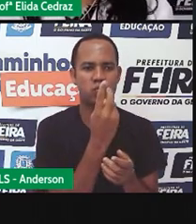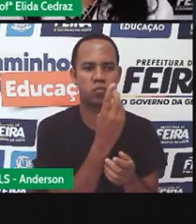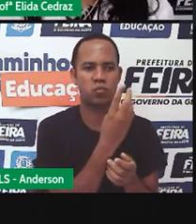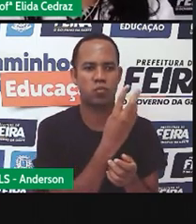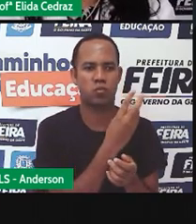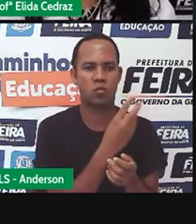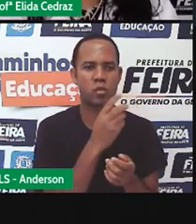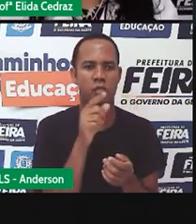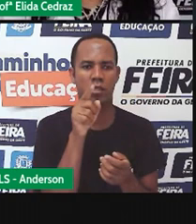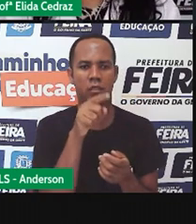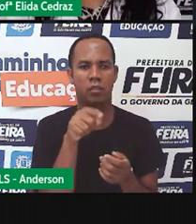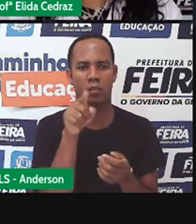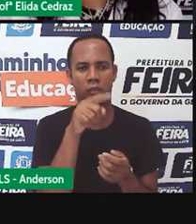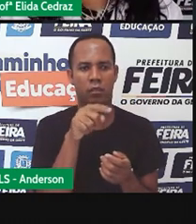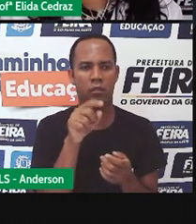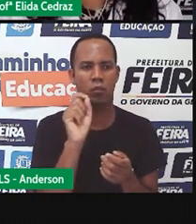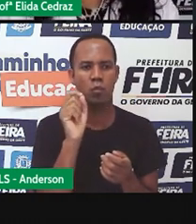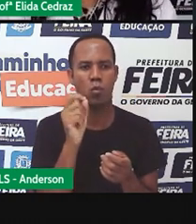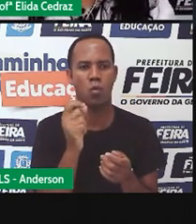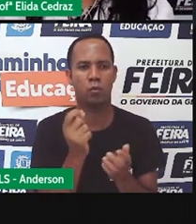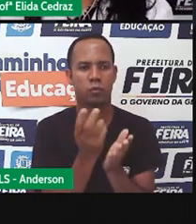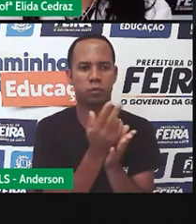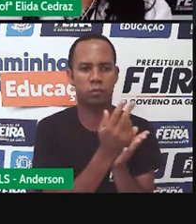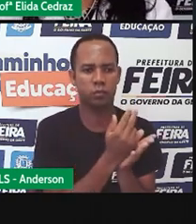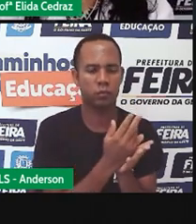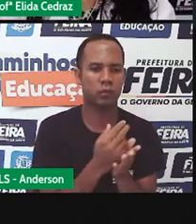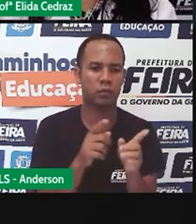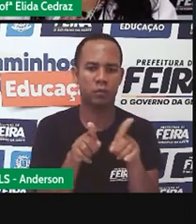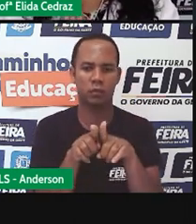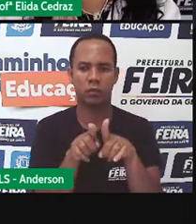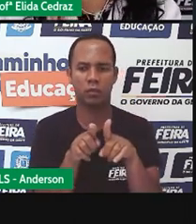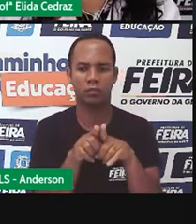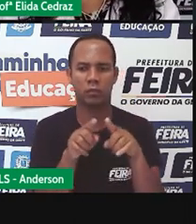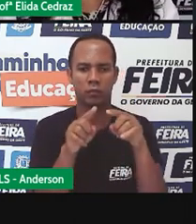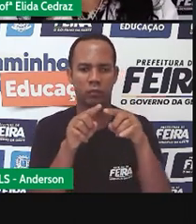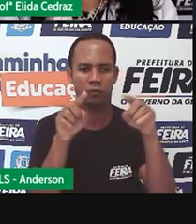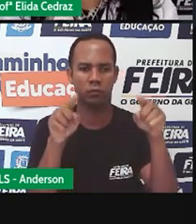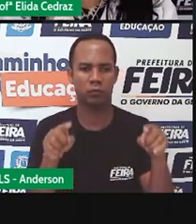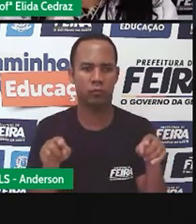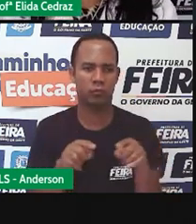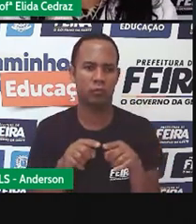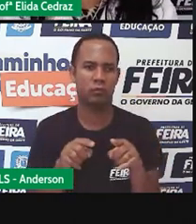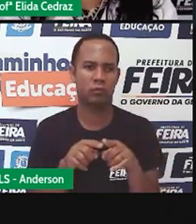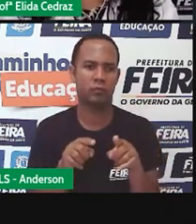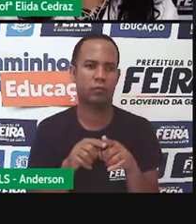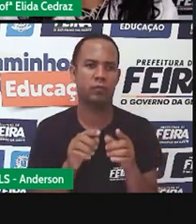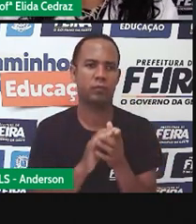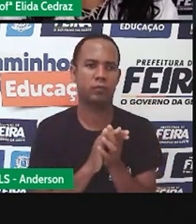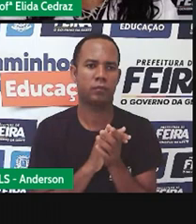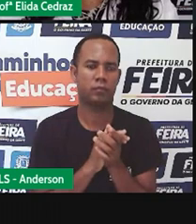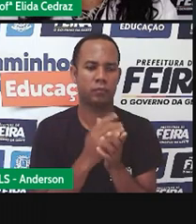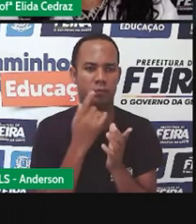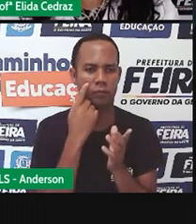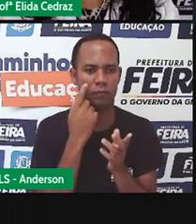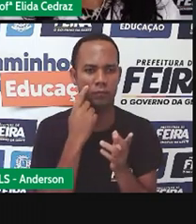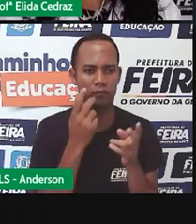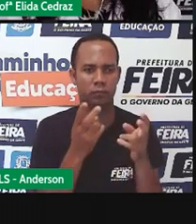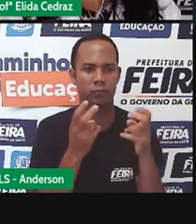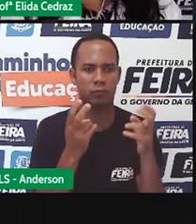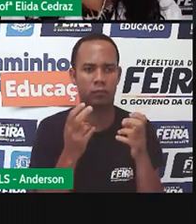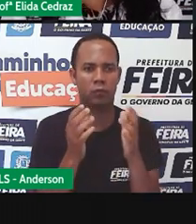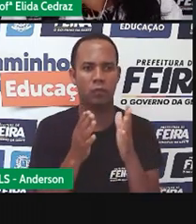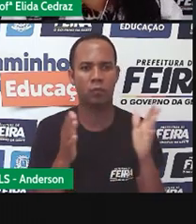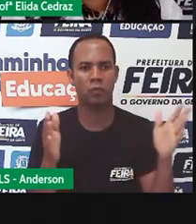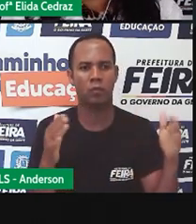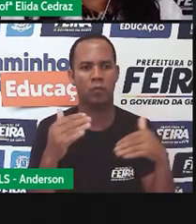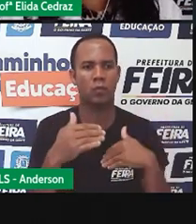os círculos, os retângulos, quadrados e triângulos da imagem. Independente do